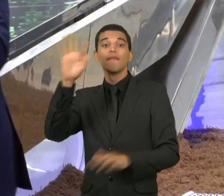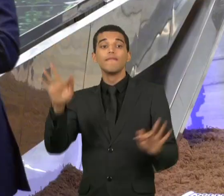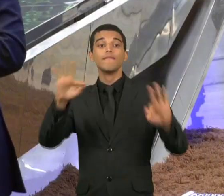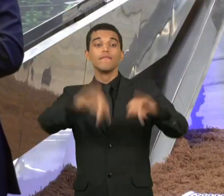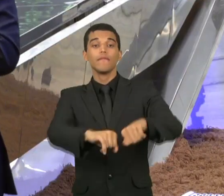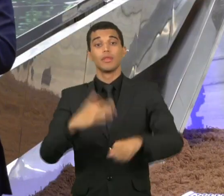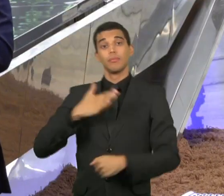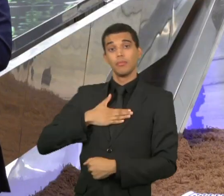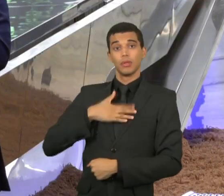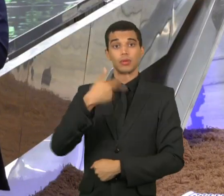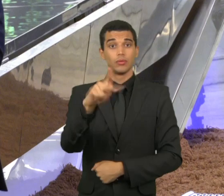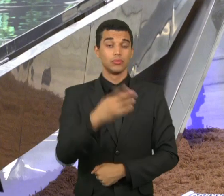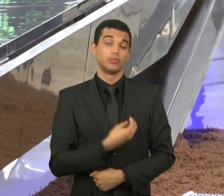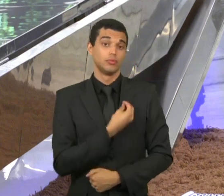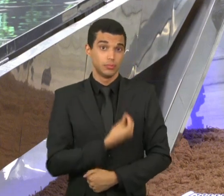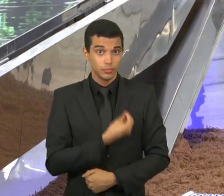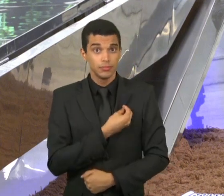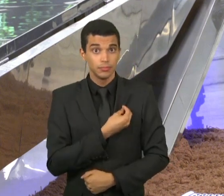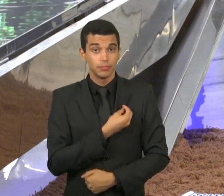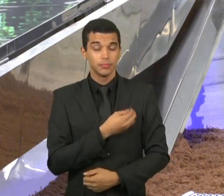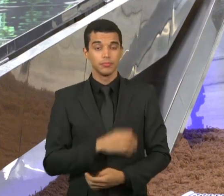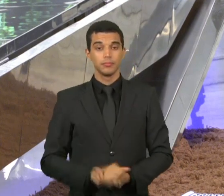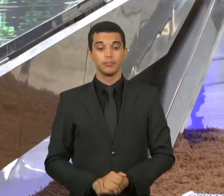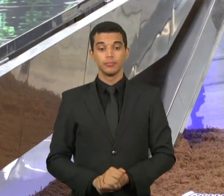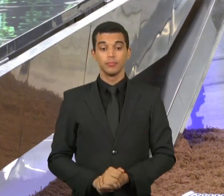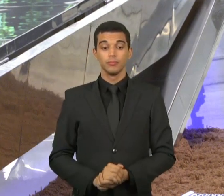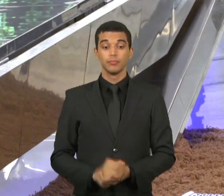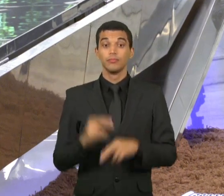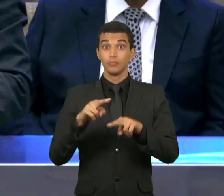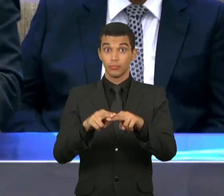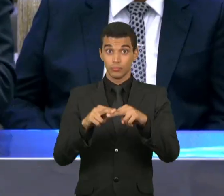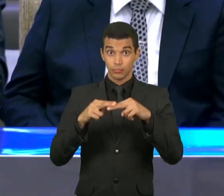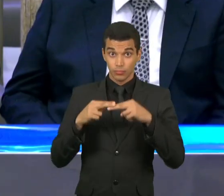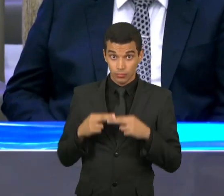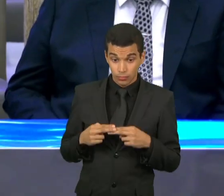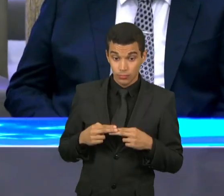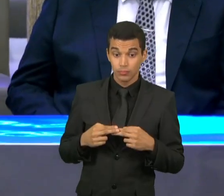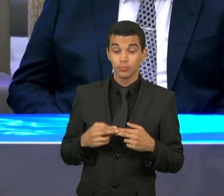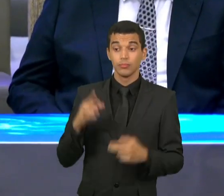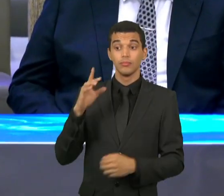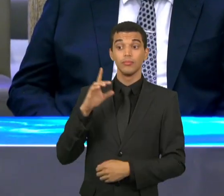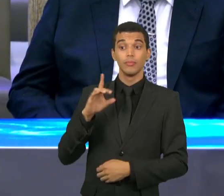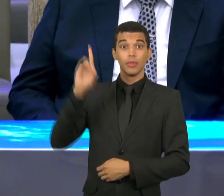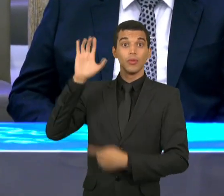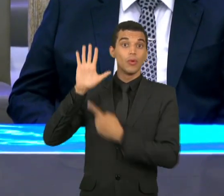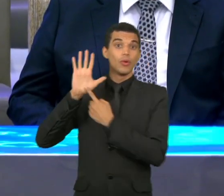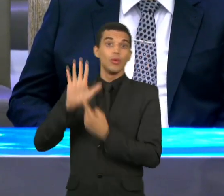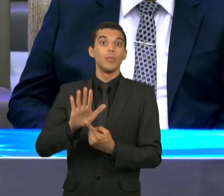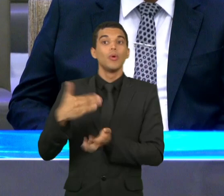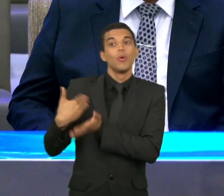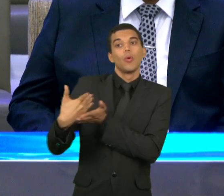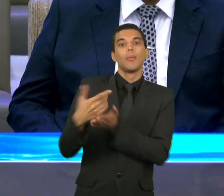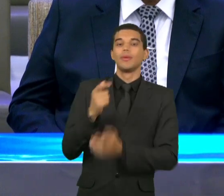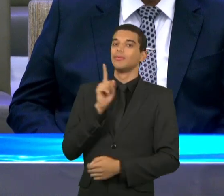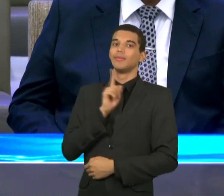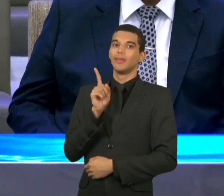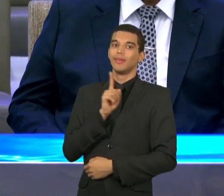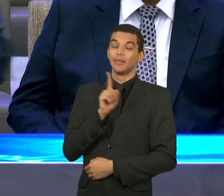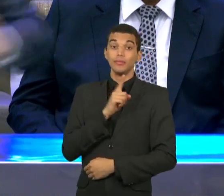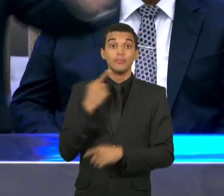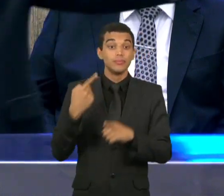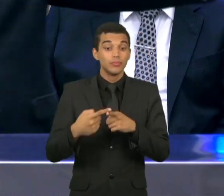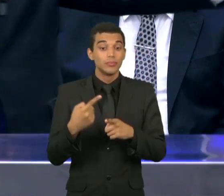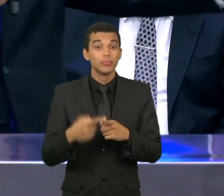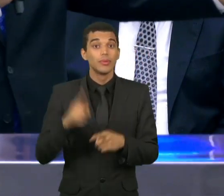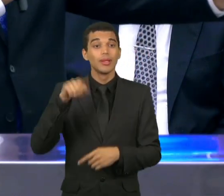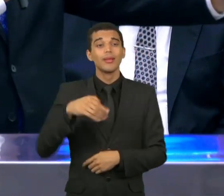para a tua vida. E é por isso que ele não é revelado de início, porque ele está